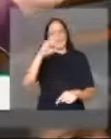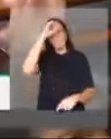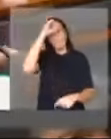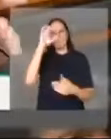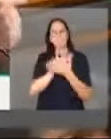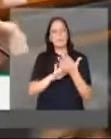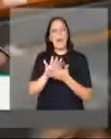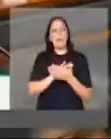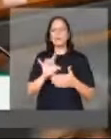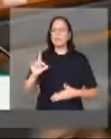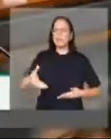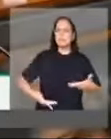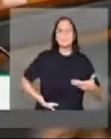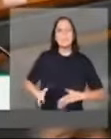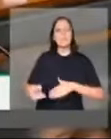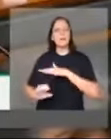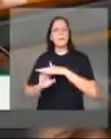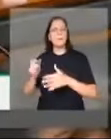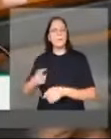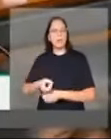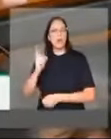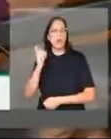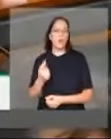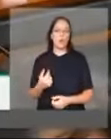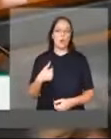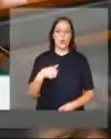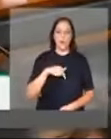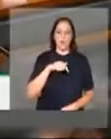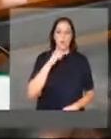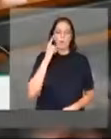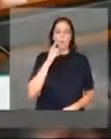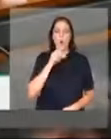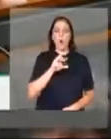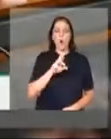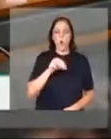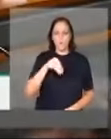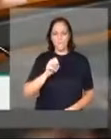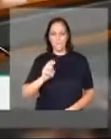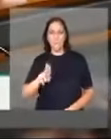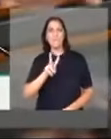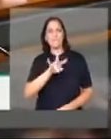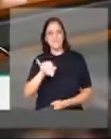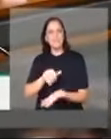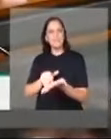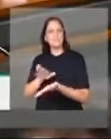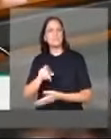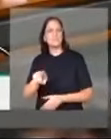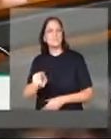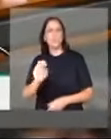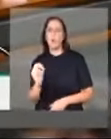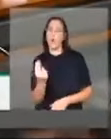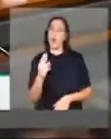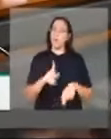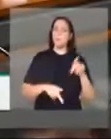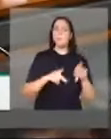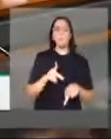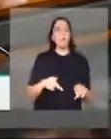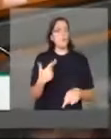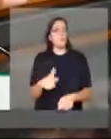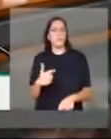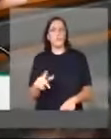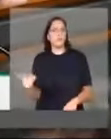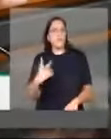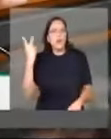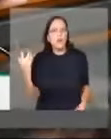para servir os interesses das mineradoras. O governador Romeu Zema vai te demitir. Vai te demitir, ou então o povo não tem mais voz nesse